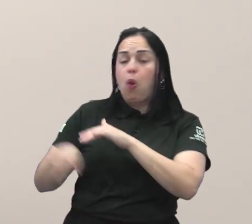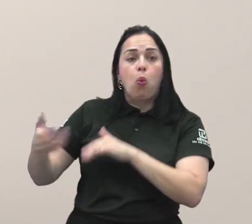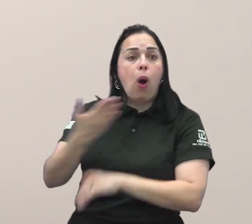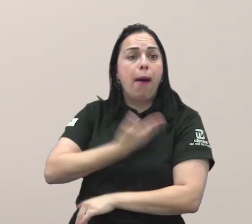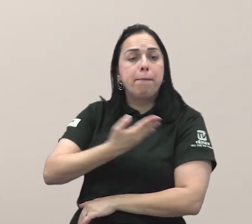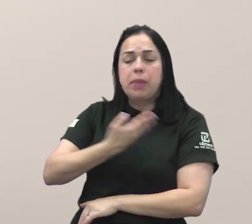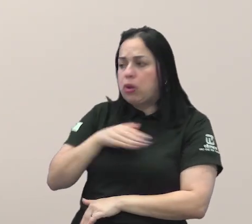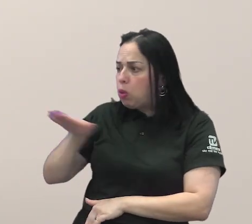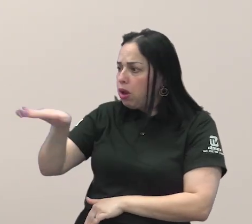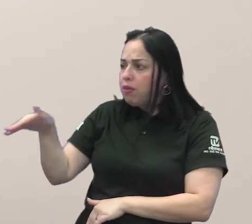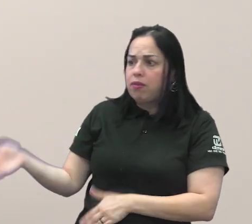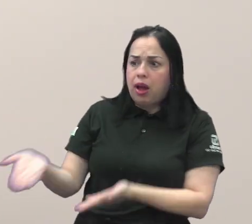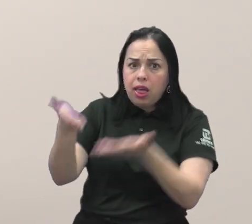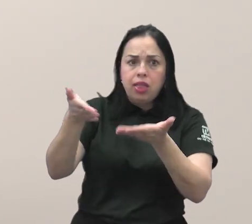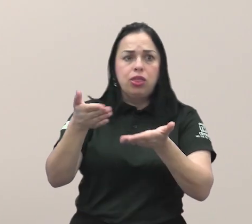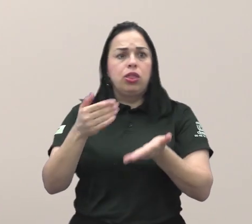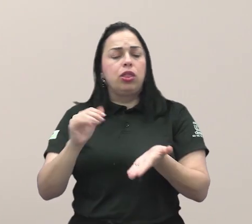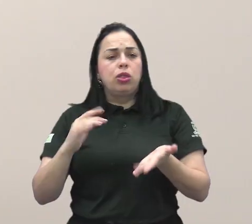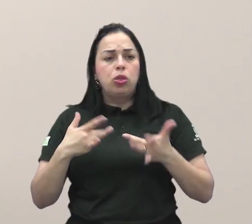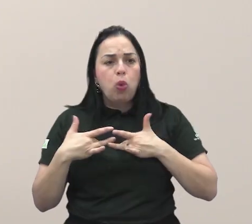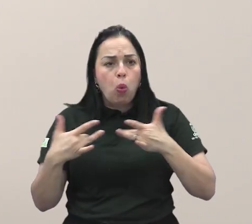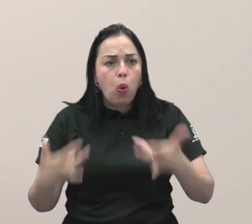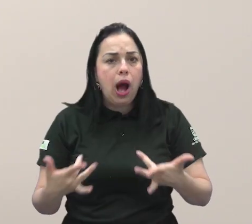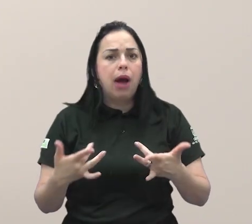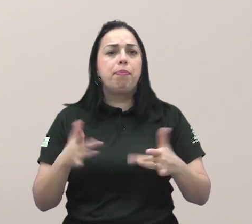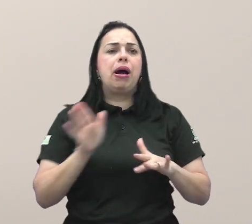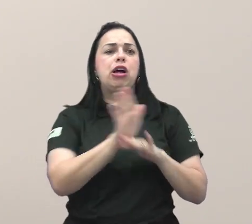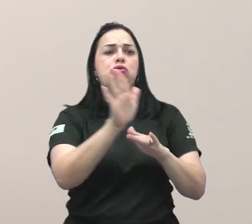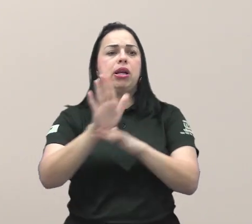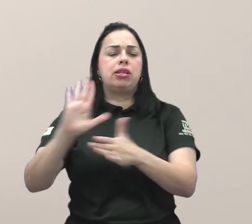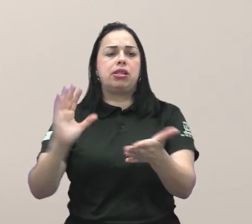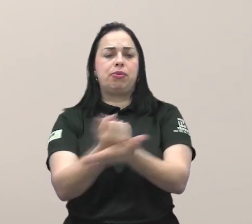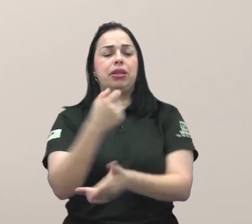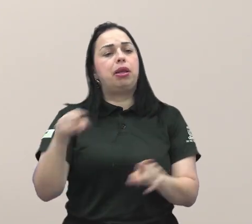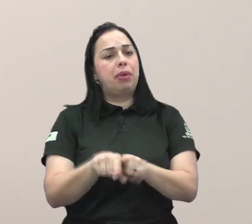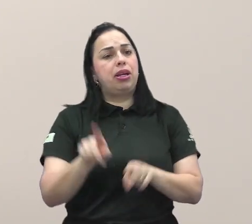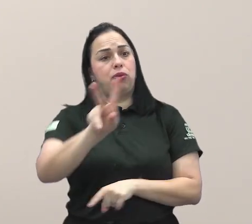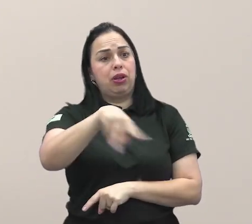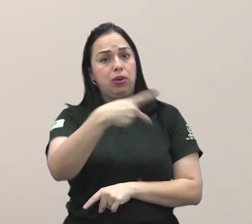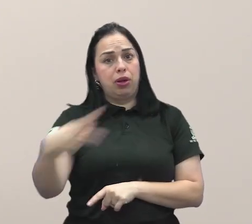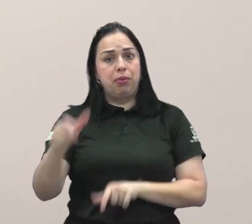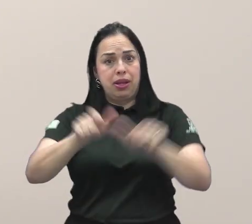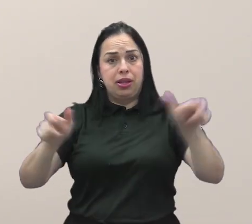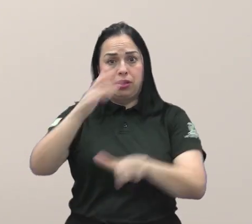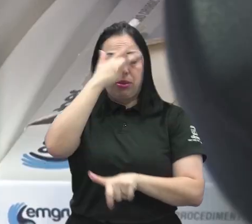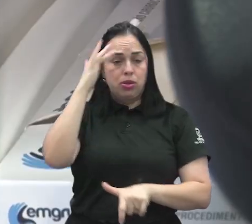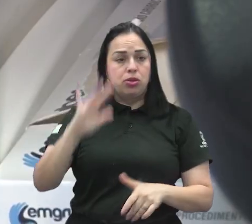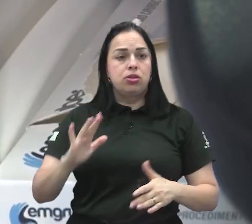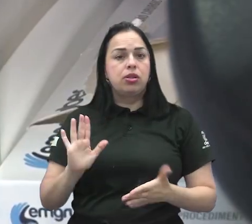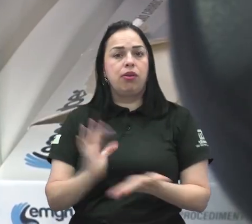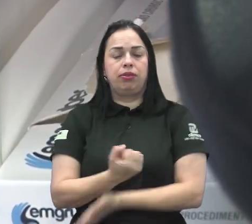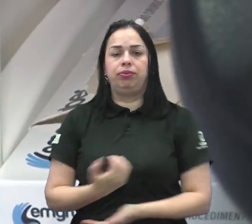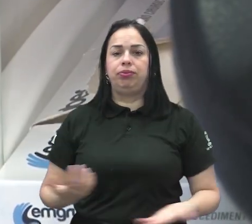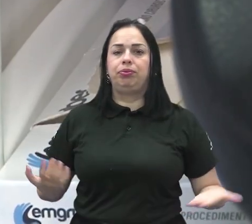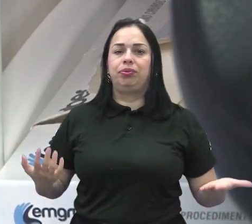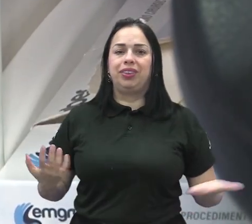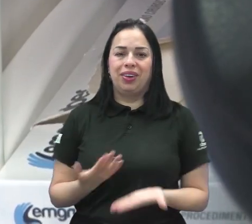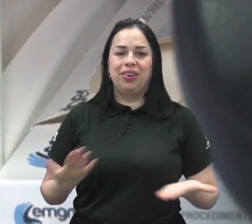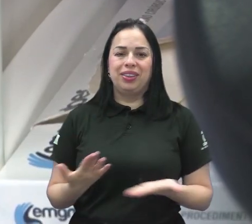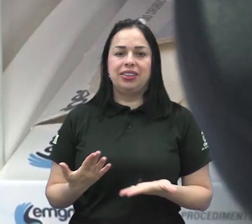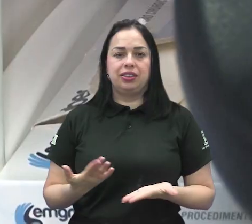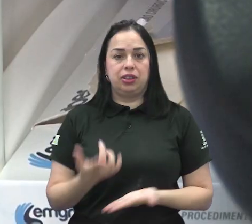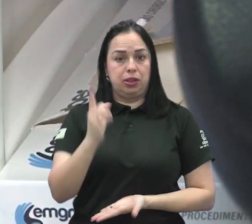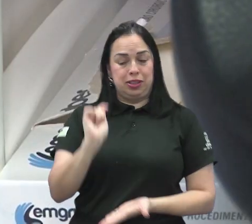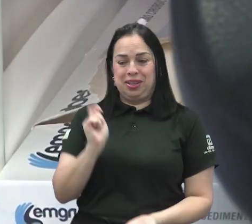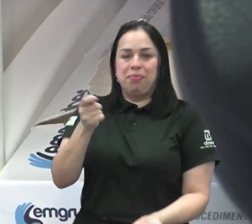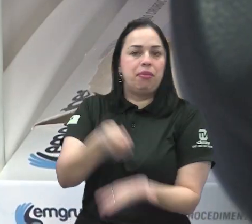seu amigo, para que a gente possa salvar ainda mais vidas, tanto na nossa cidade como na região do Vale do Paraíba. Hoje, a